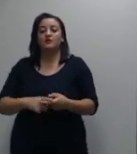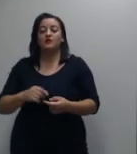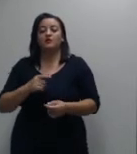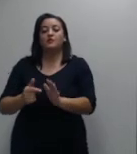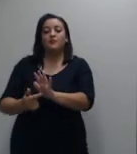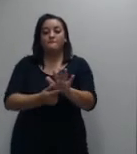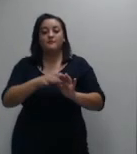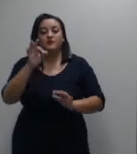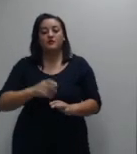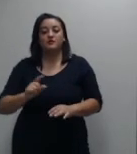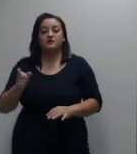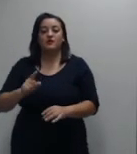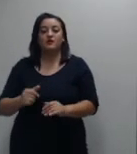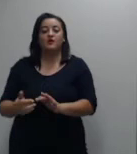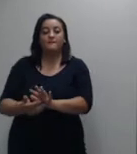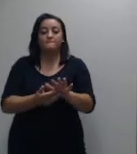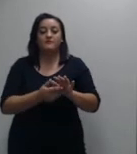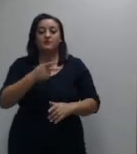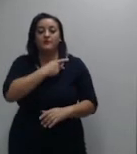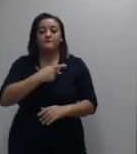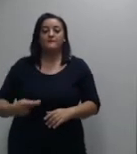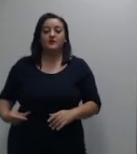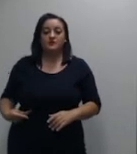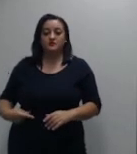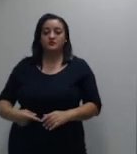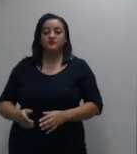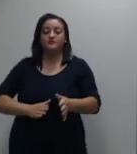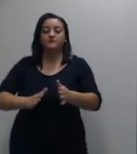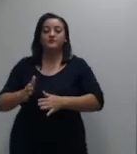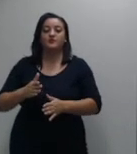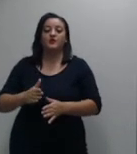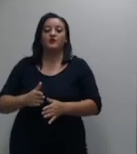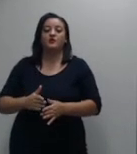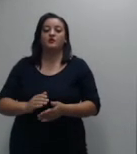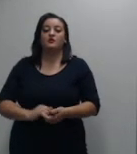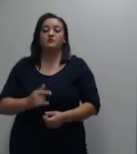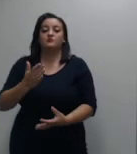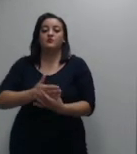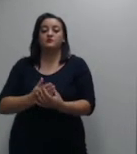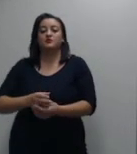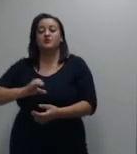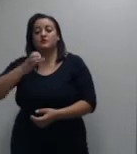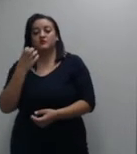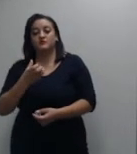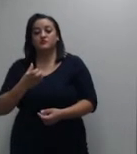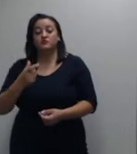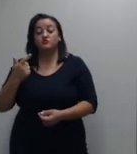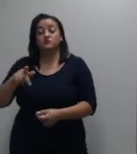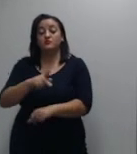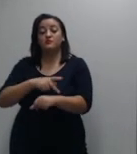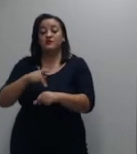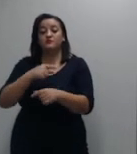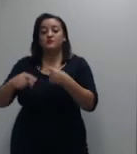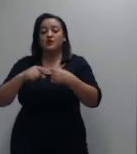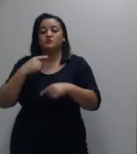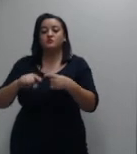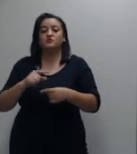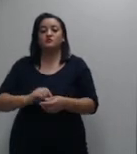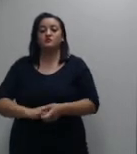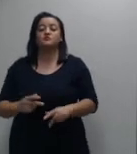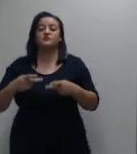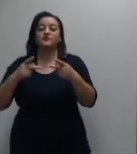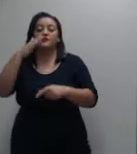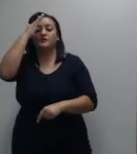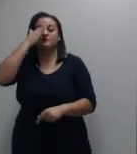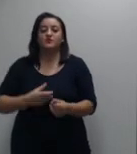adequado trazer para o presente momento por pessoal blogatog desse estrangeira é sobre a validade das